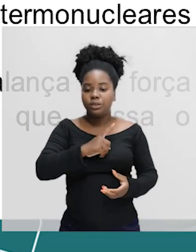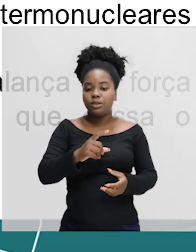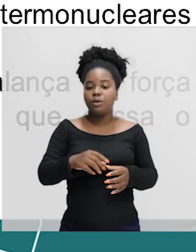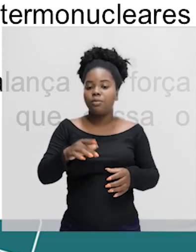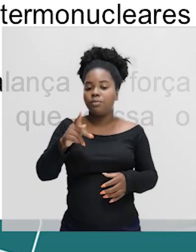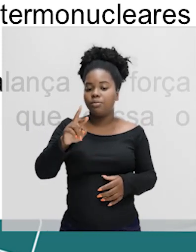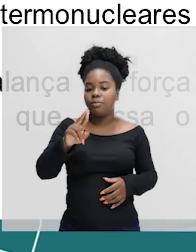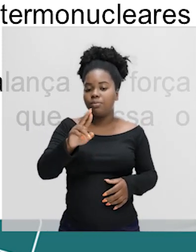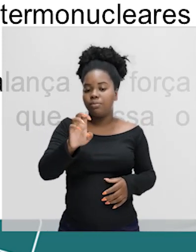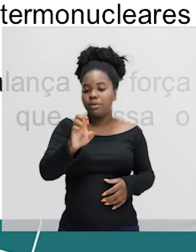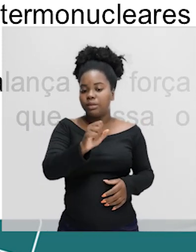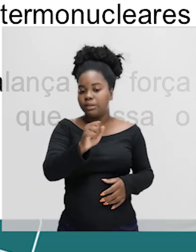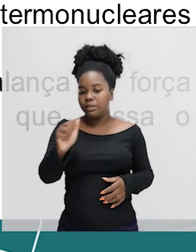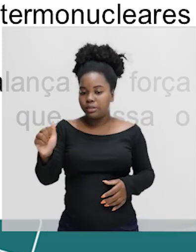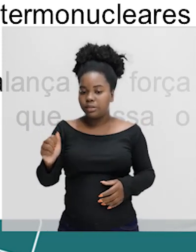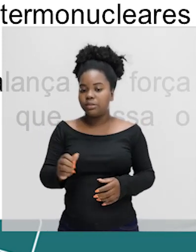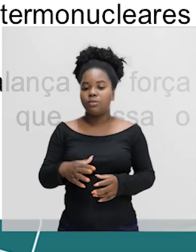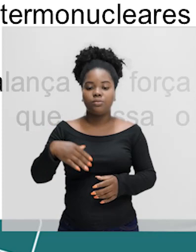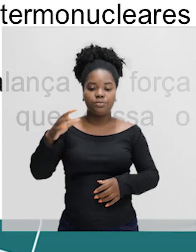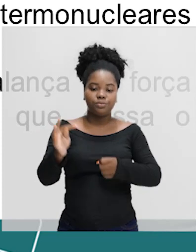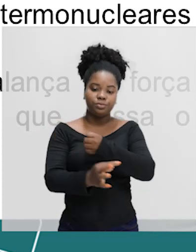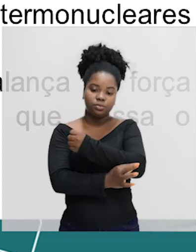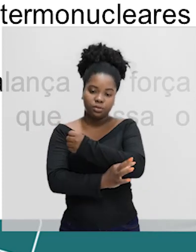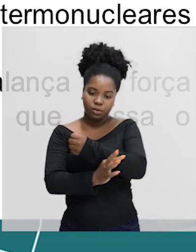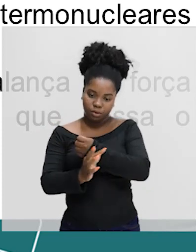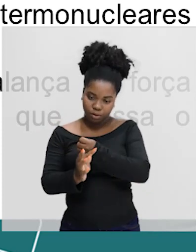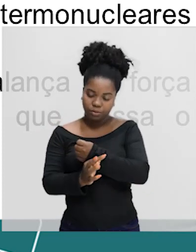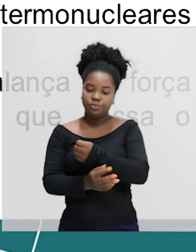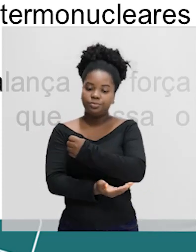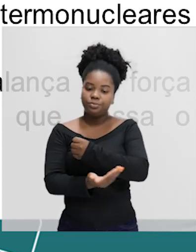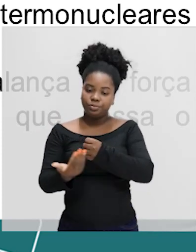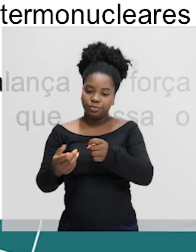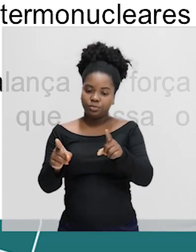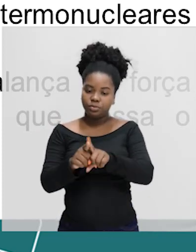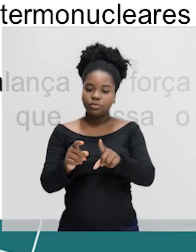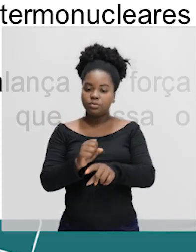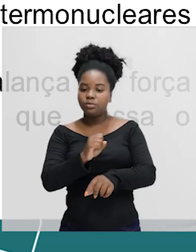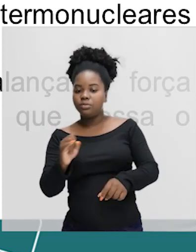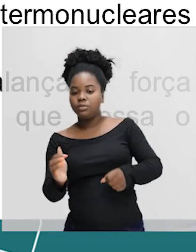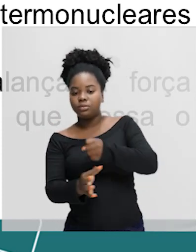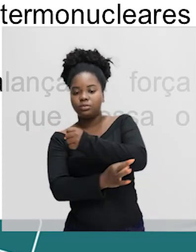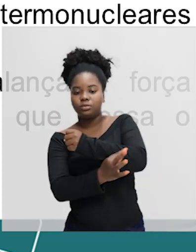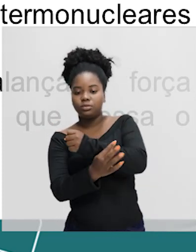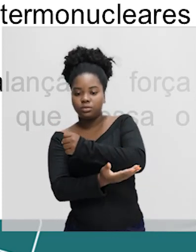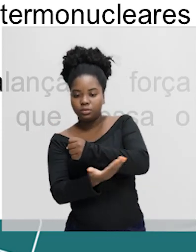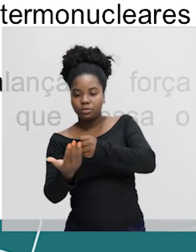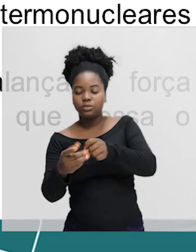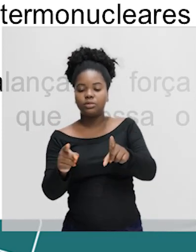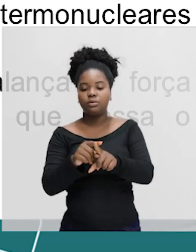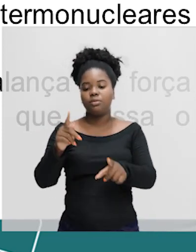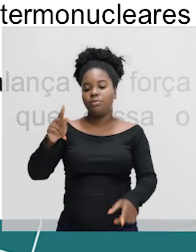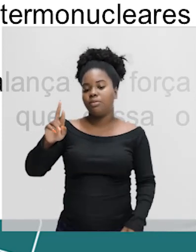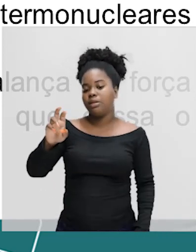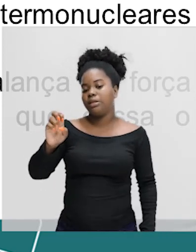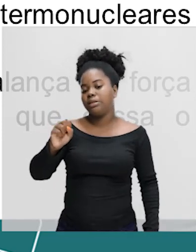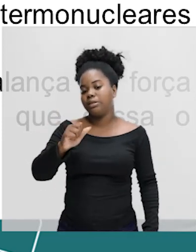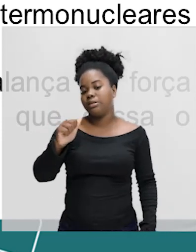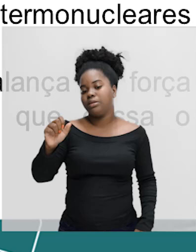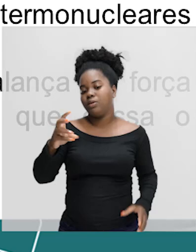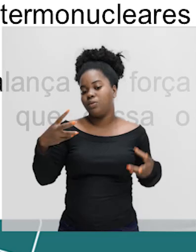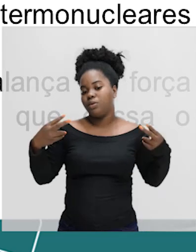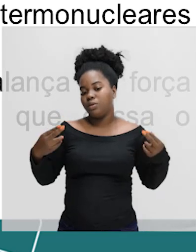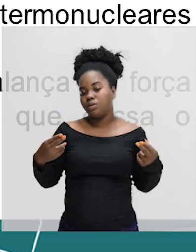grande. E pressão e temperatura são grandezas diretamente proporcionais. Se há o aumento da pressão, há o aumento da temperatura. Certo? E isso